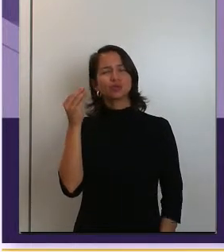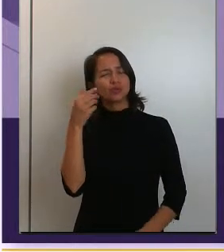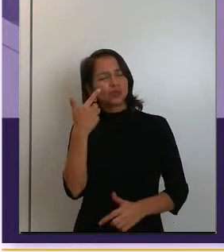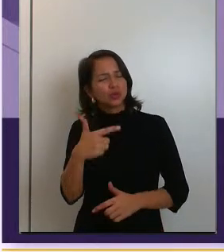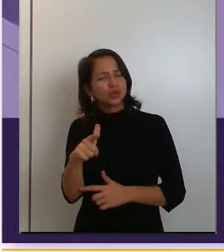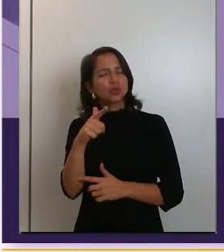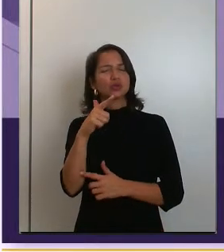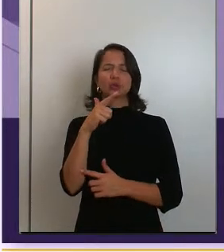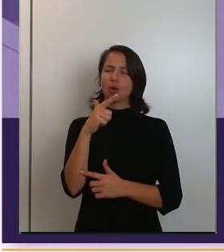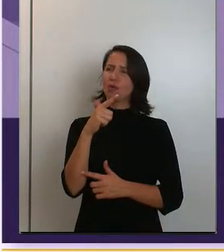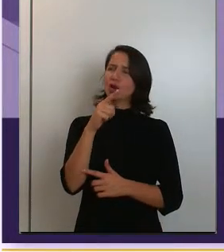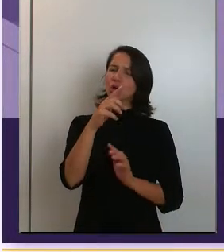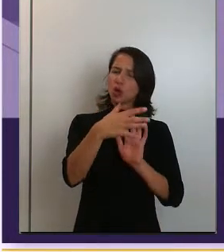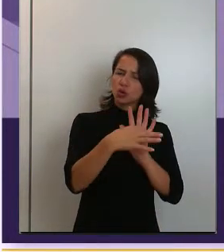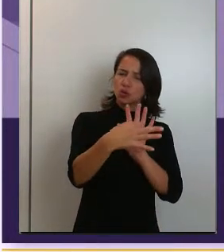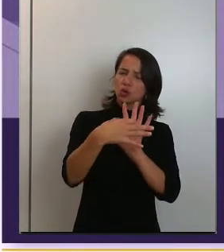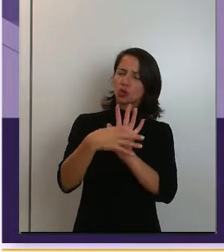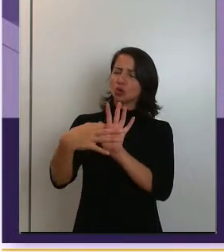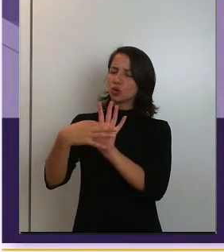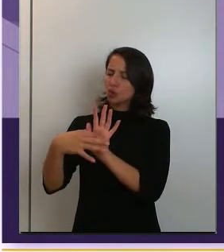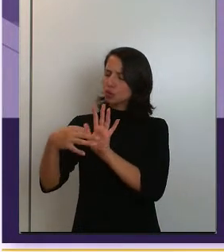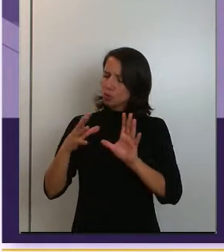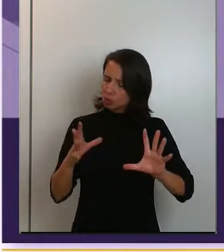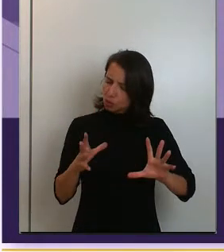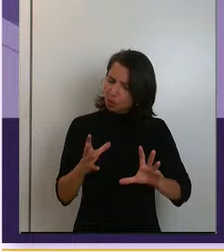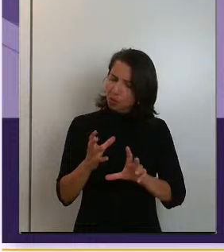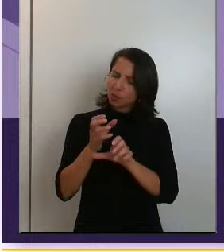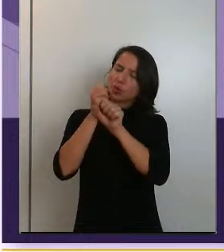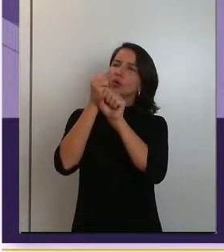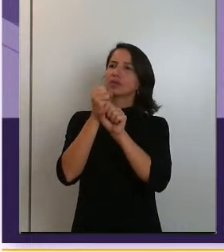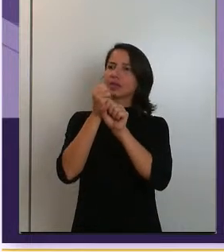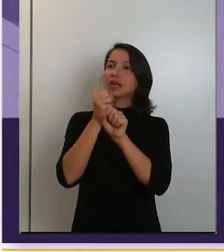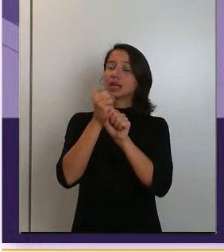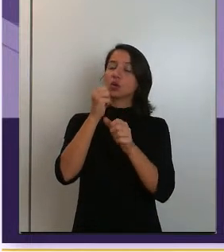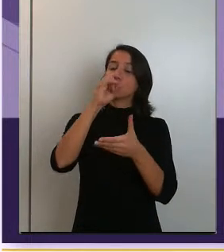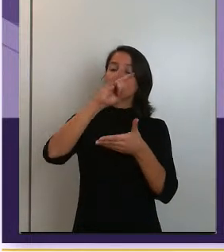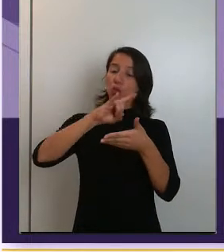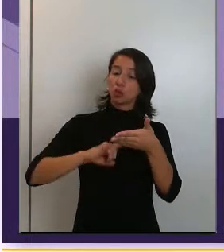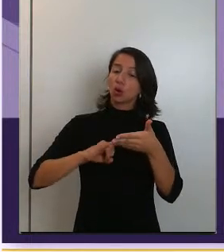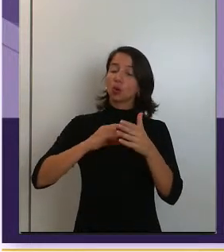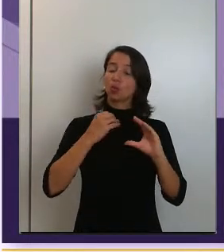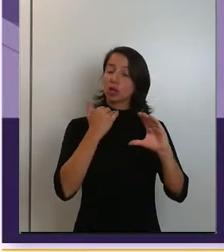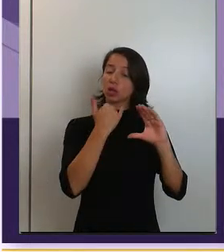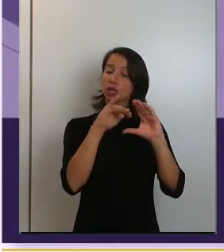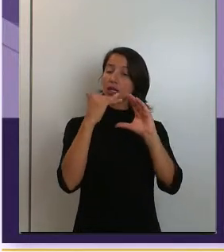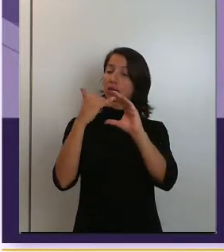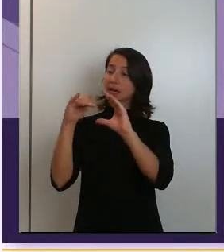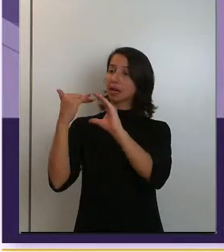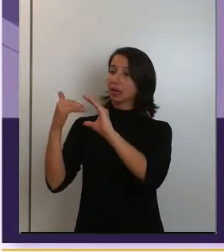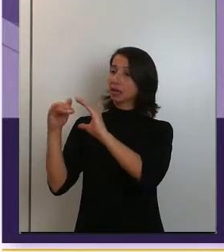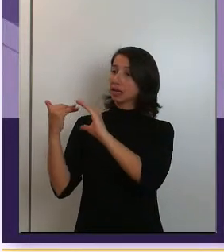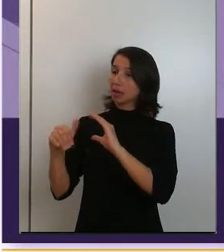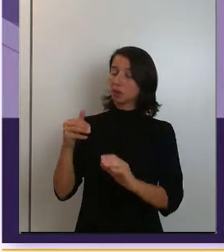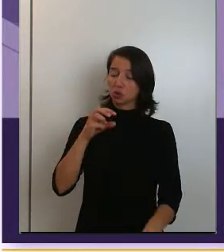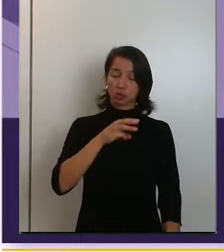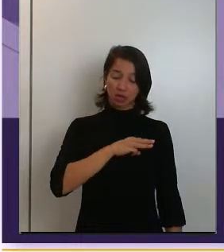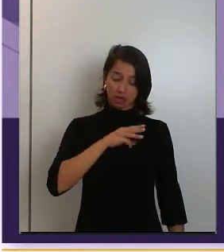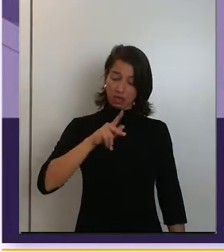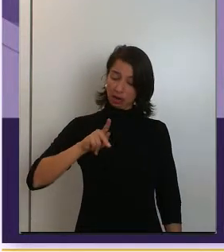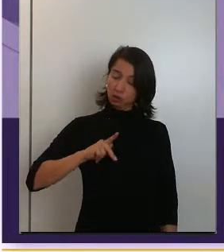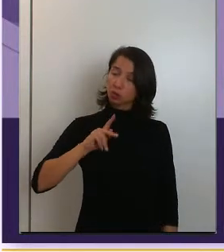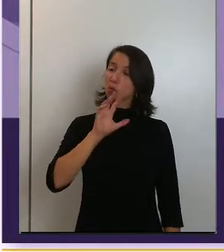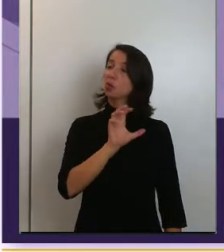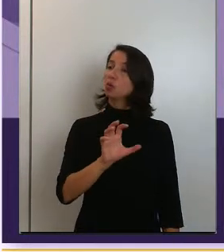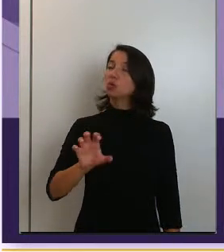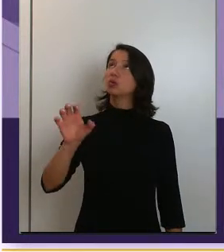sugestões no site do Enane, com o professor Cristiano, e tentar fazer um documento e encaminhar para os Ministérios Públicos Estaduais, né,